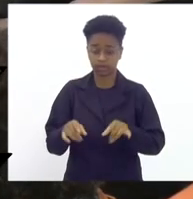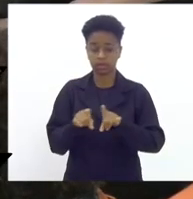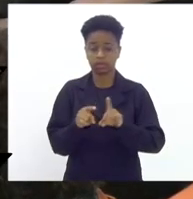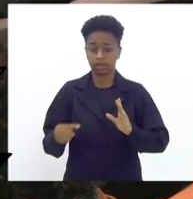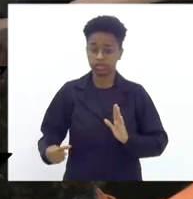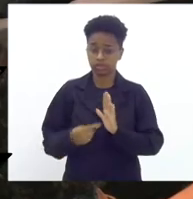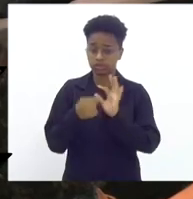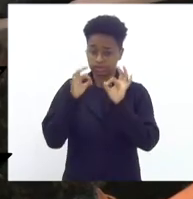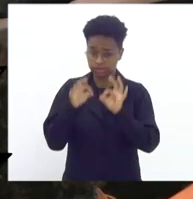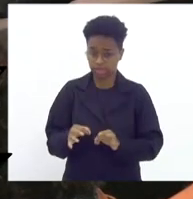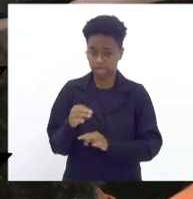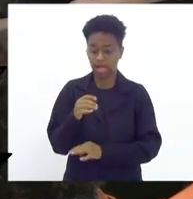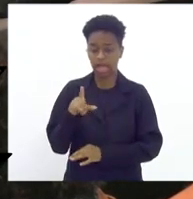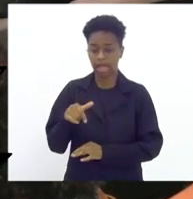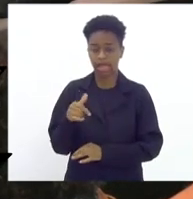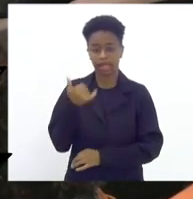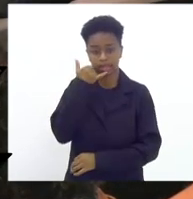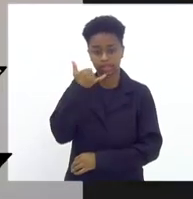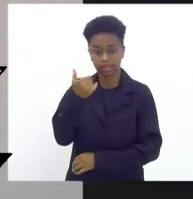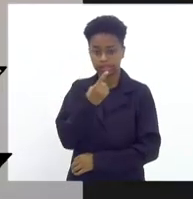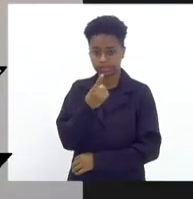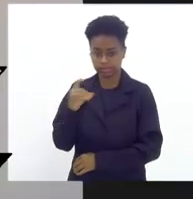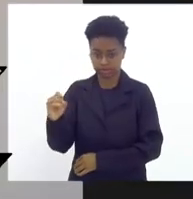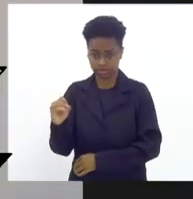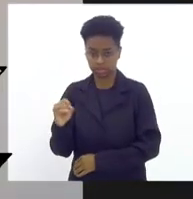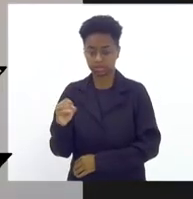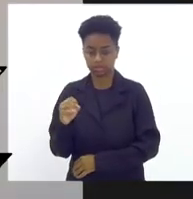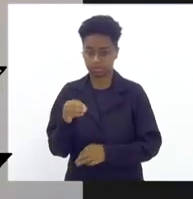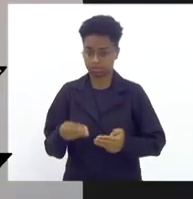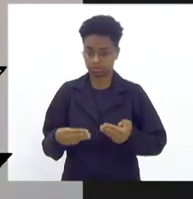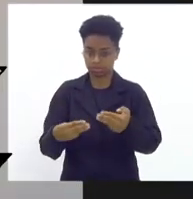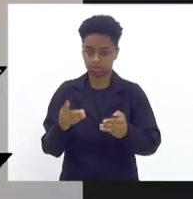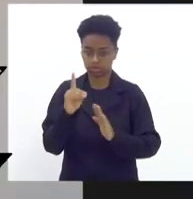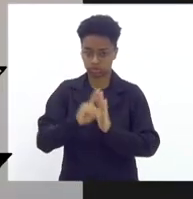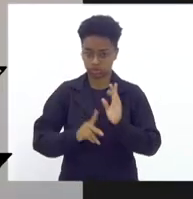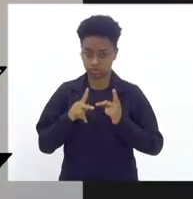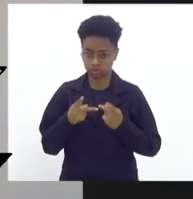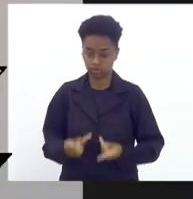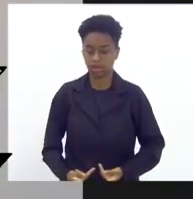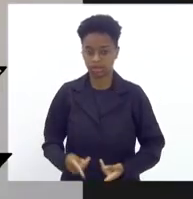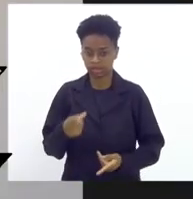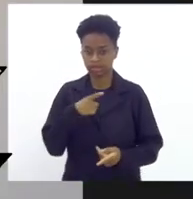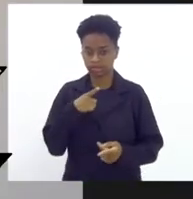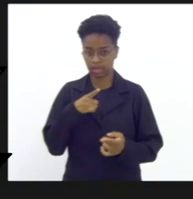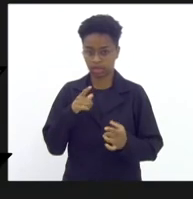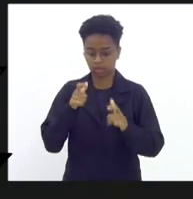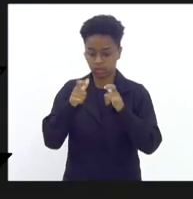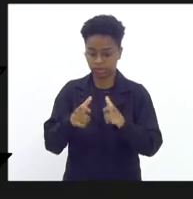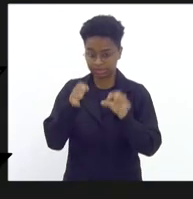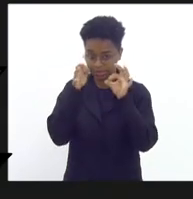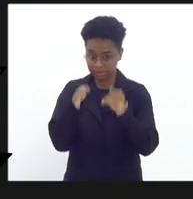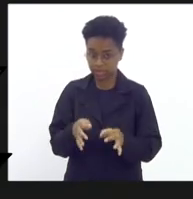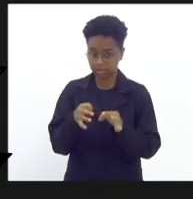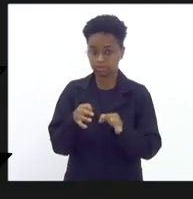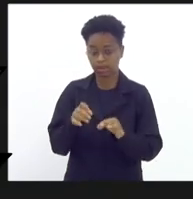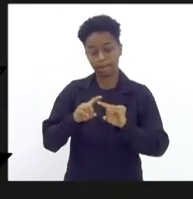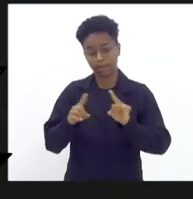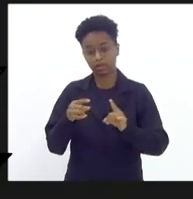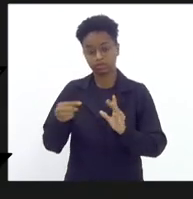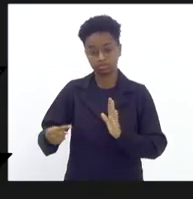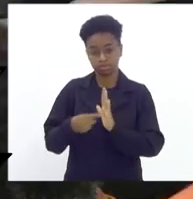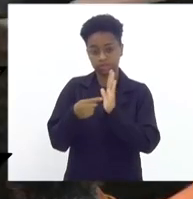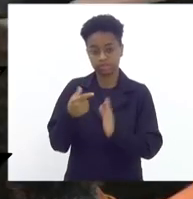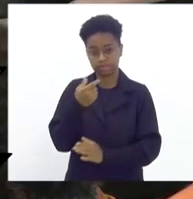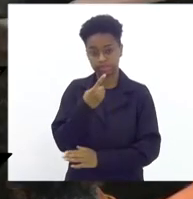mesmo é o bicho que tem lá no ministério Direitos Humanos né Tem um canal específico mas diz que sim ele já recebe mesmo